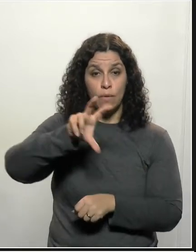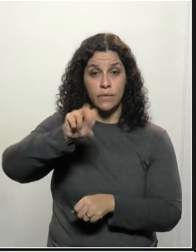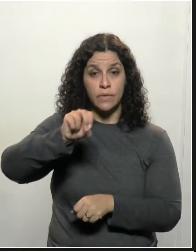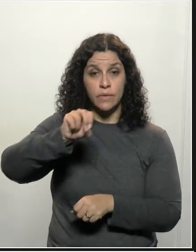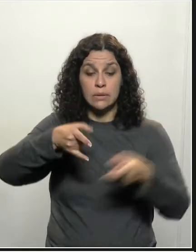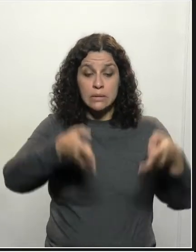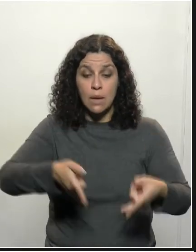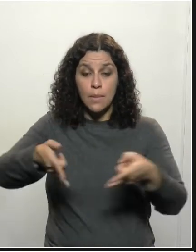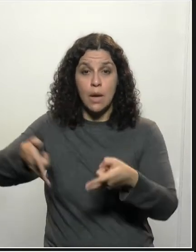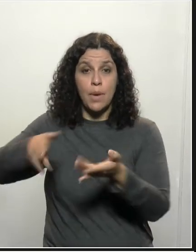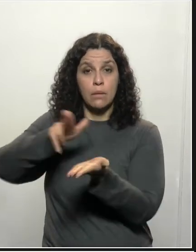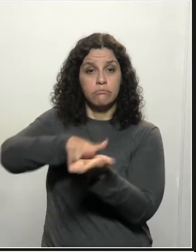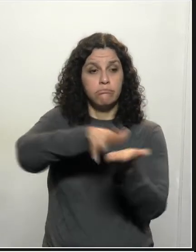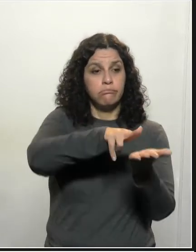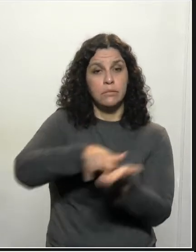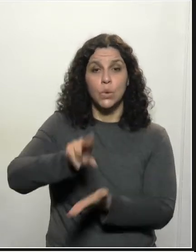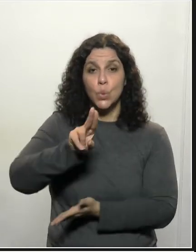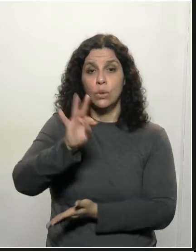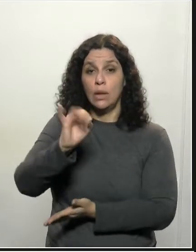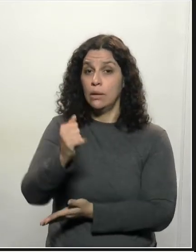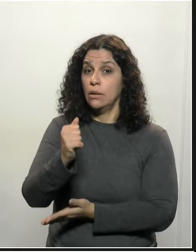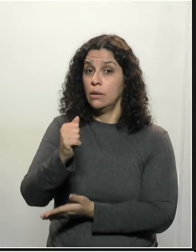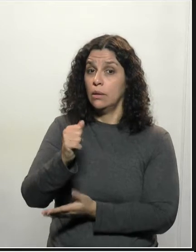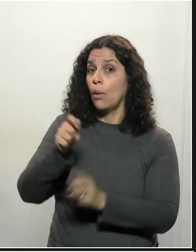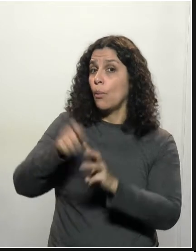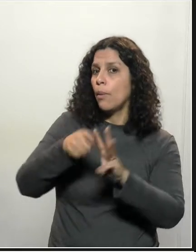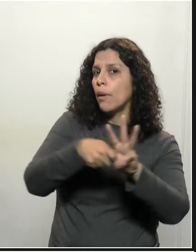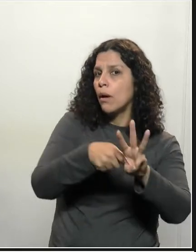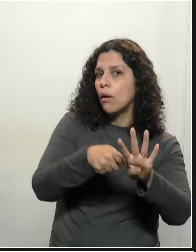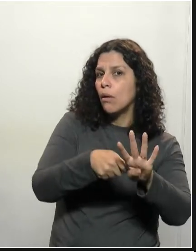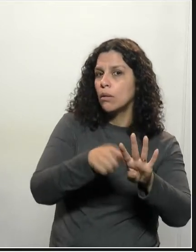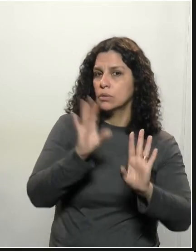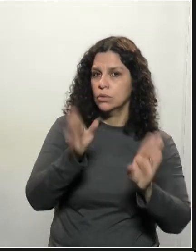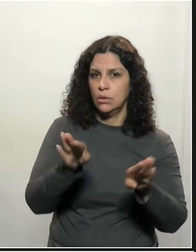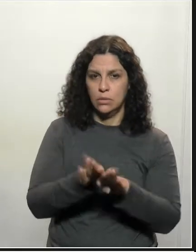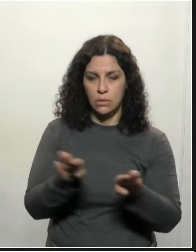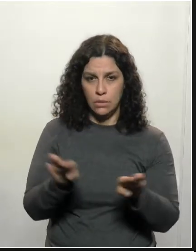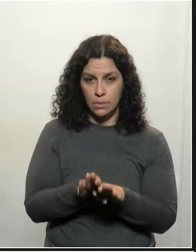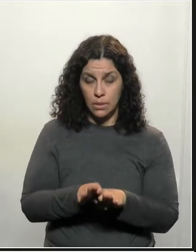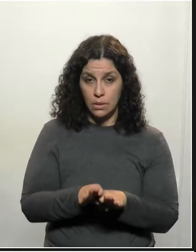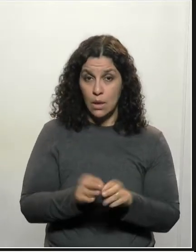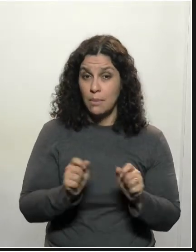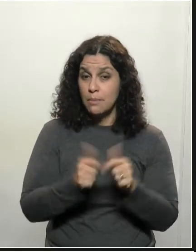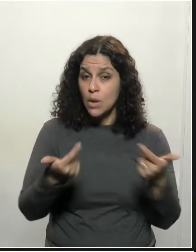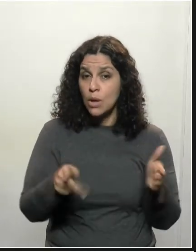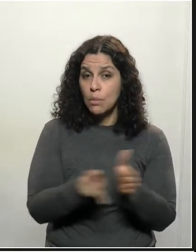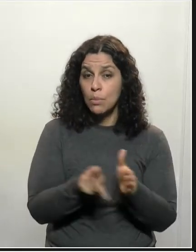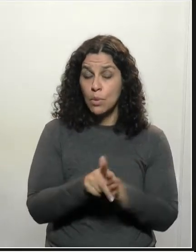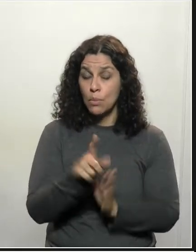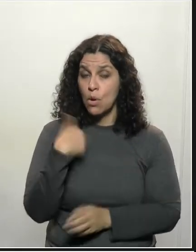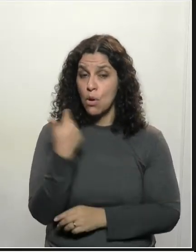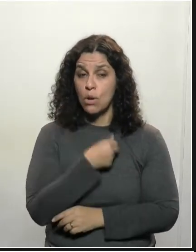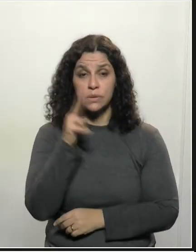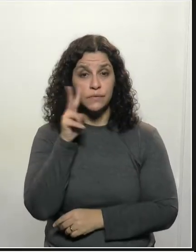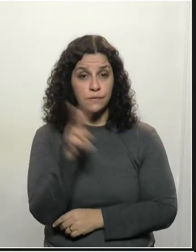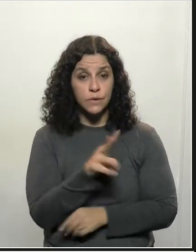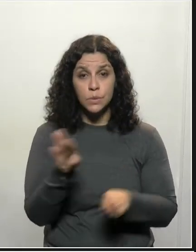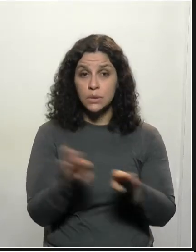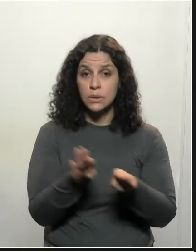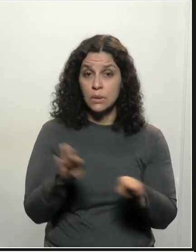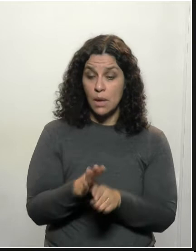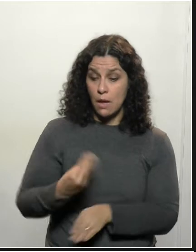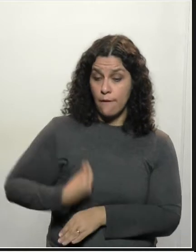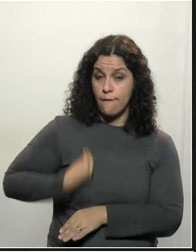em 4 meses. E toda implantação, ou na maioria delas, a gente tem visto a presença